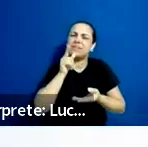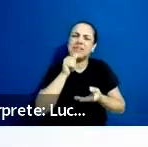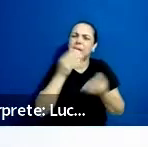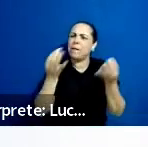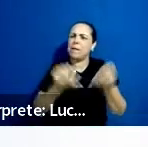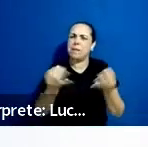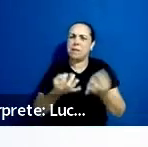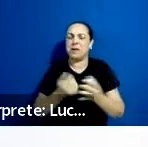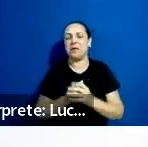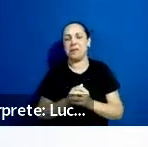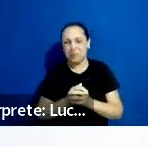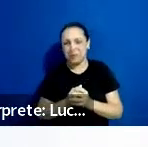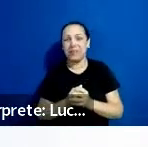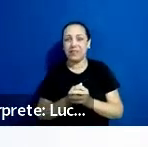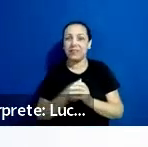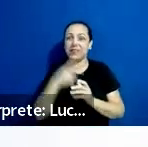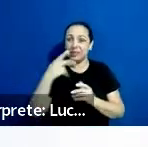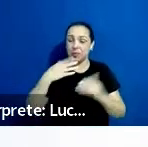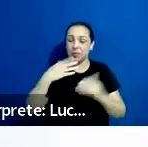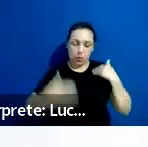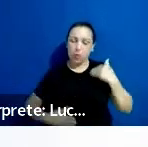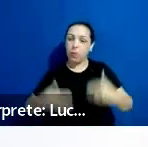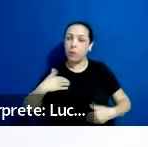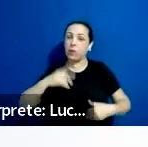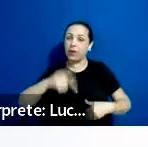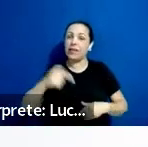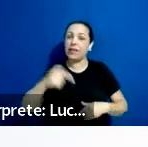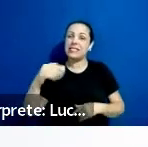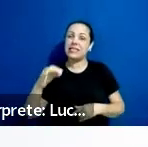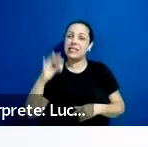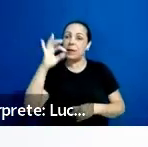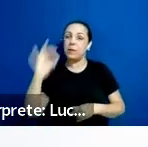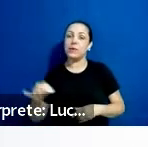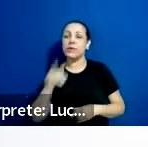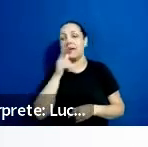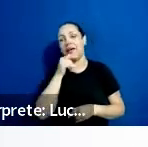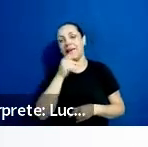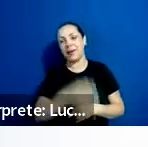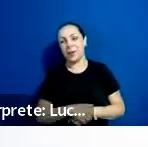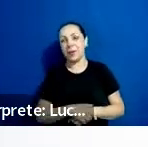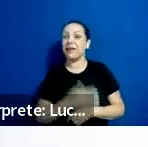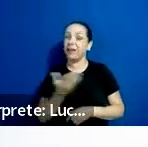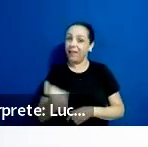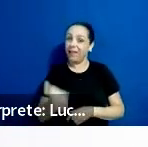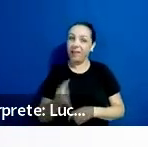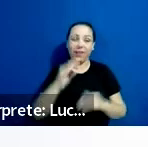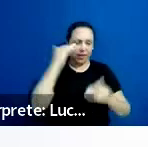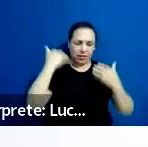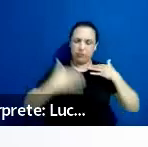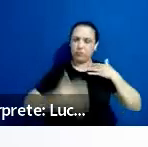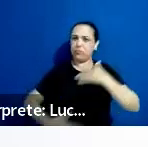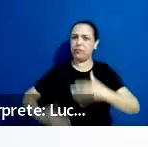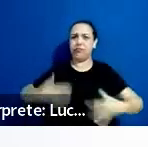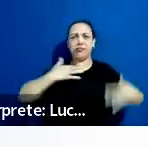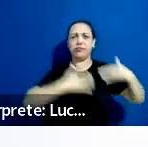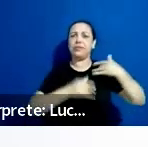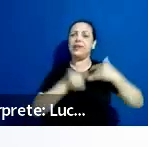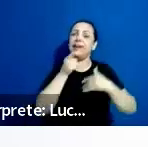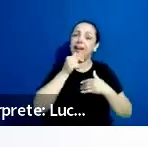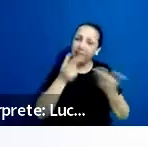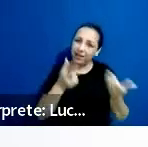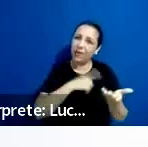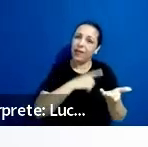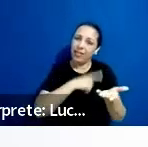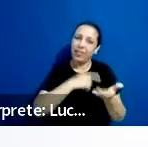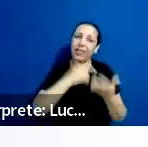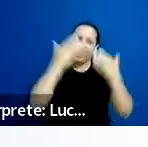corpo, ele é formado 70% de água. Gente, a maior parte do nosso corpo é água. Eu falo para vocês,